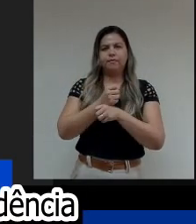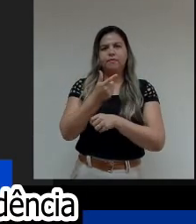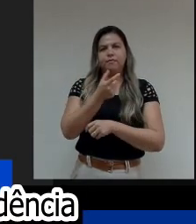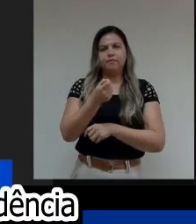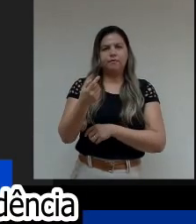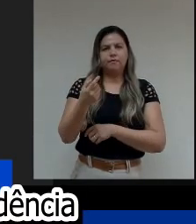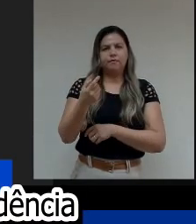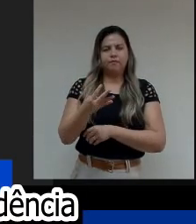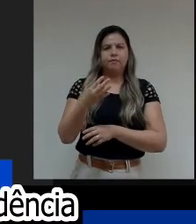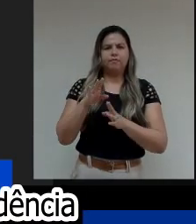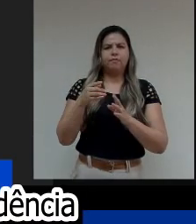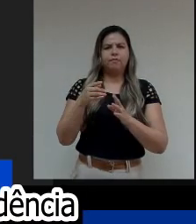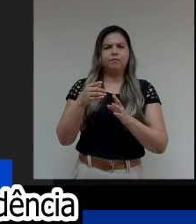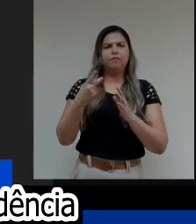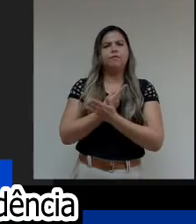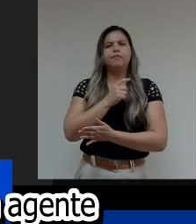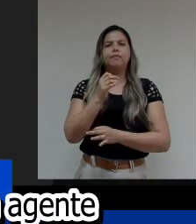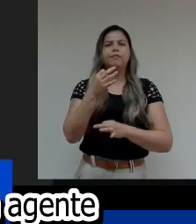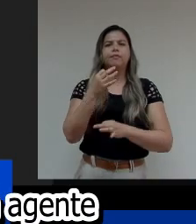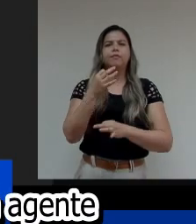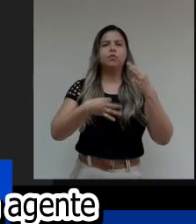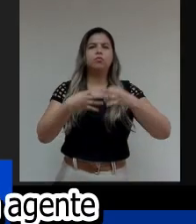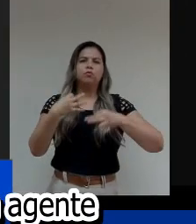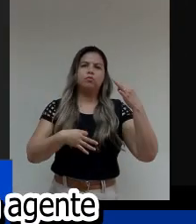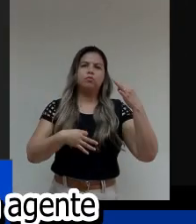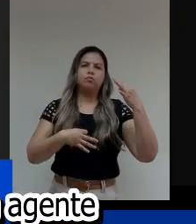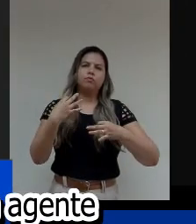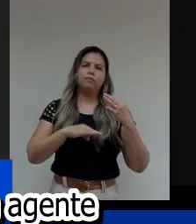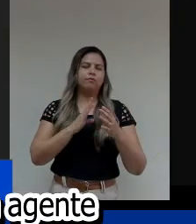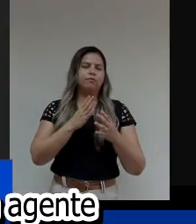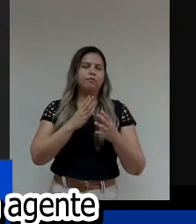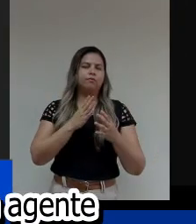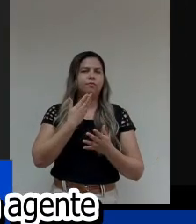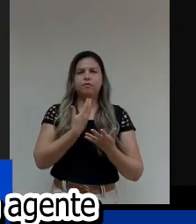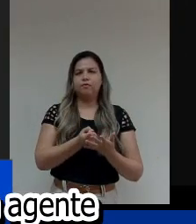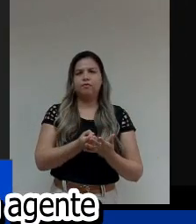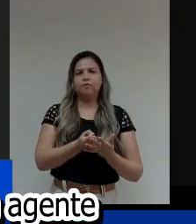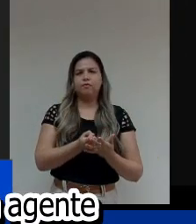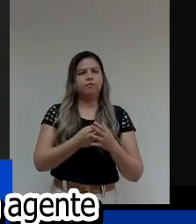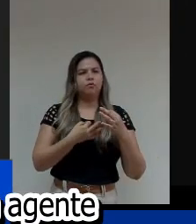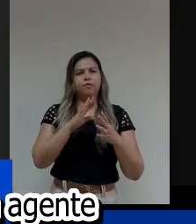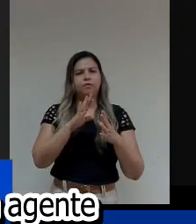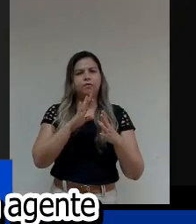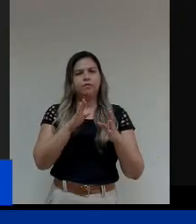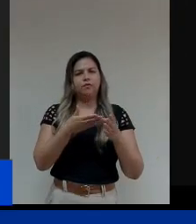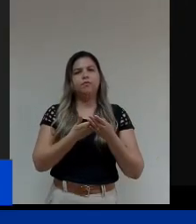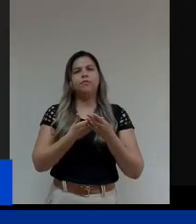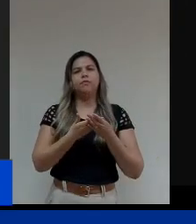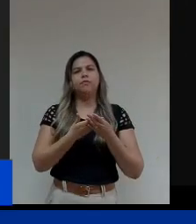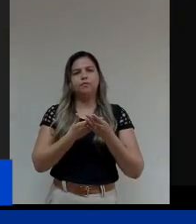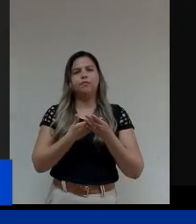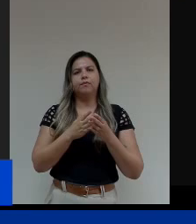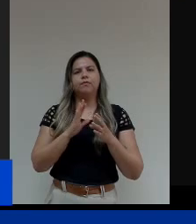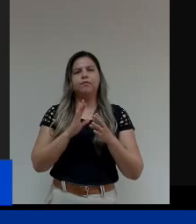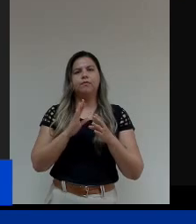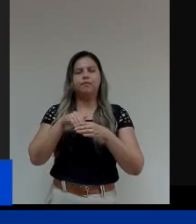de um julgamento pela improcedência de representação eleitoral por conduta vedada a agente público.